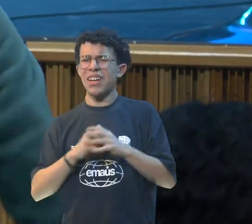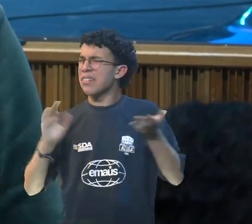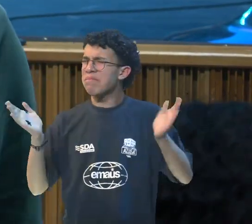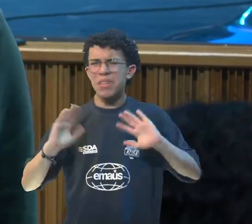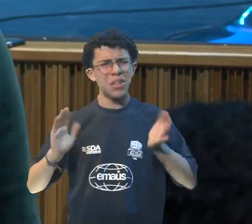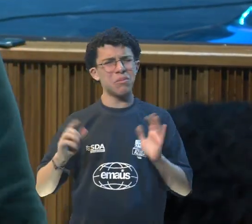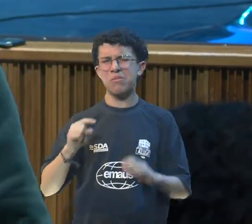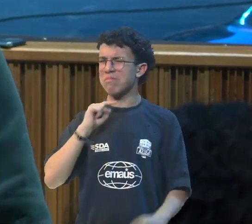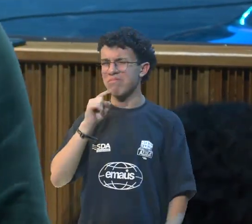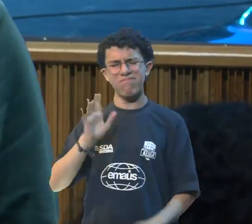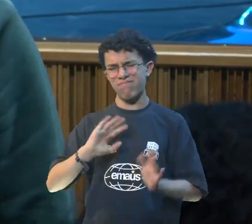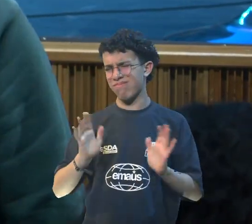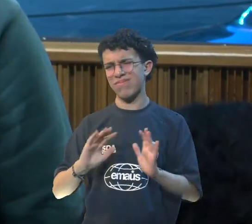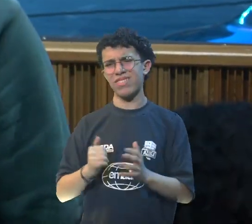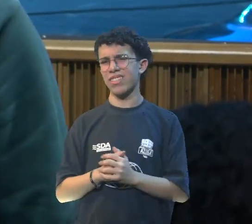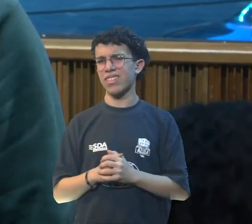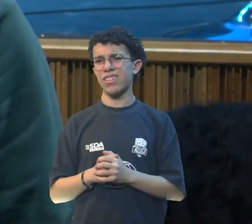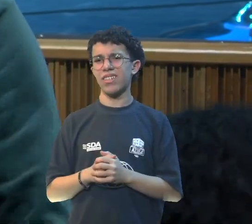dando certo.